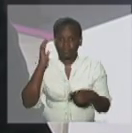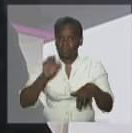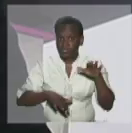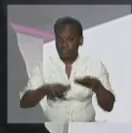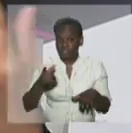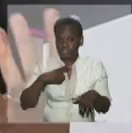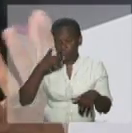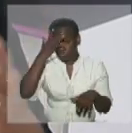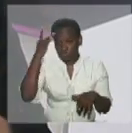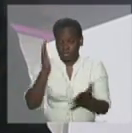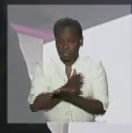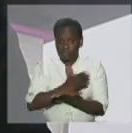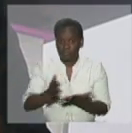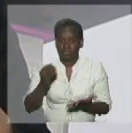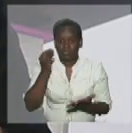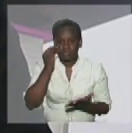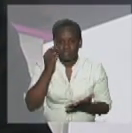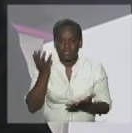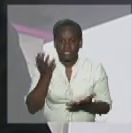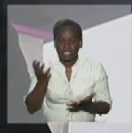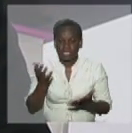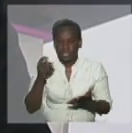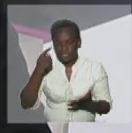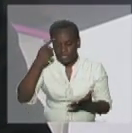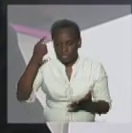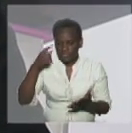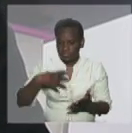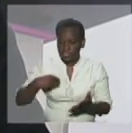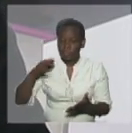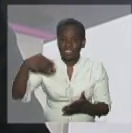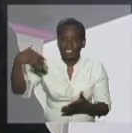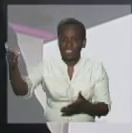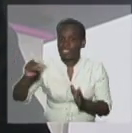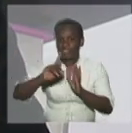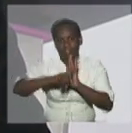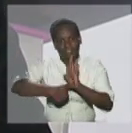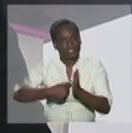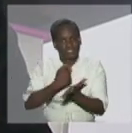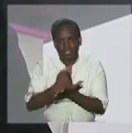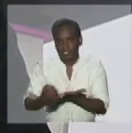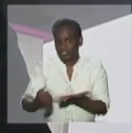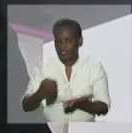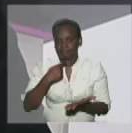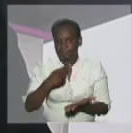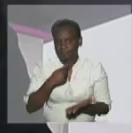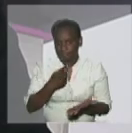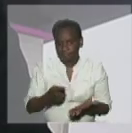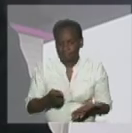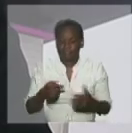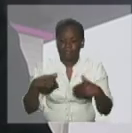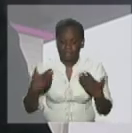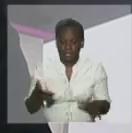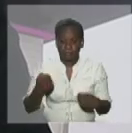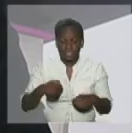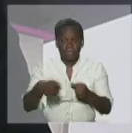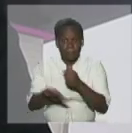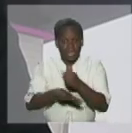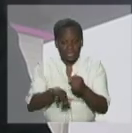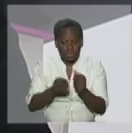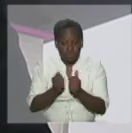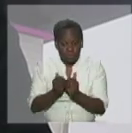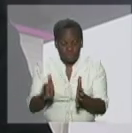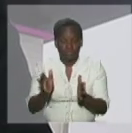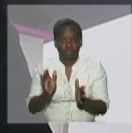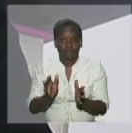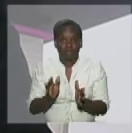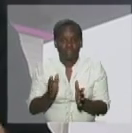que às vezes tem pessoas que tentam criar isso com o filho mais tarde e às vezes não conseguem, né? Então eu acho que isso é uma coisa da base,